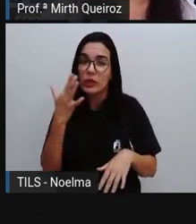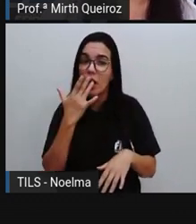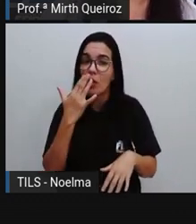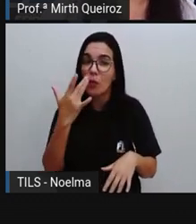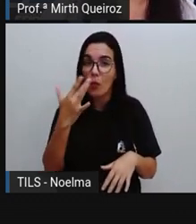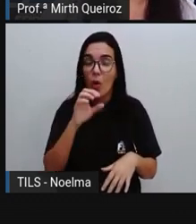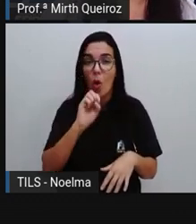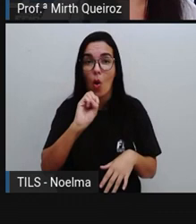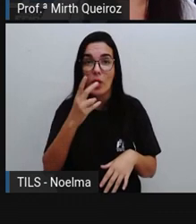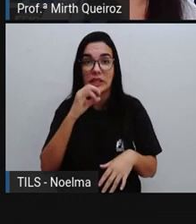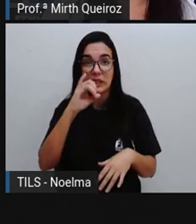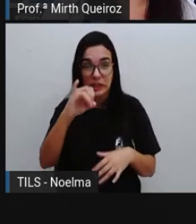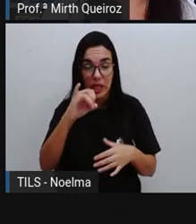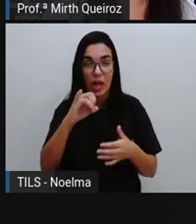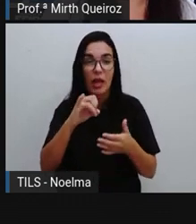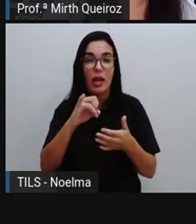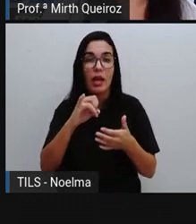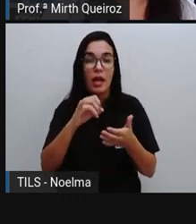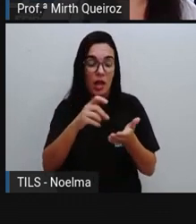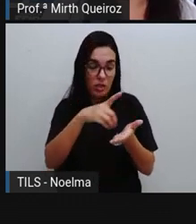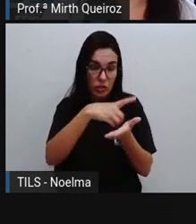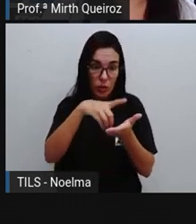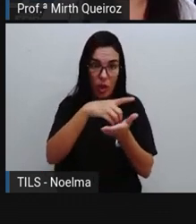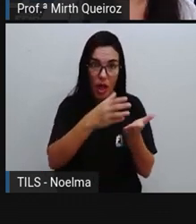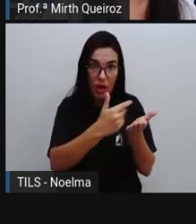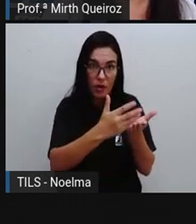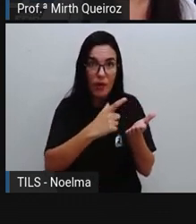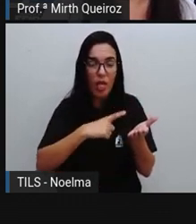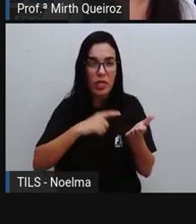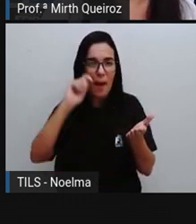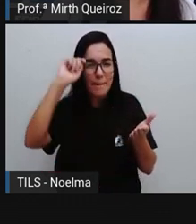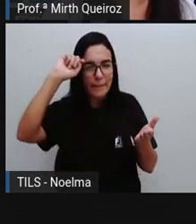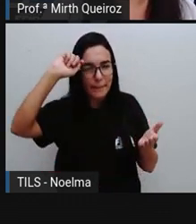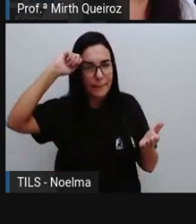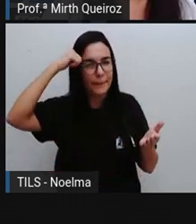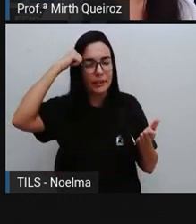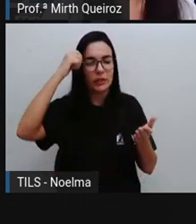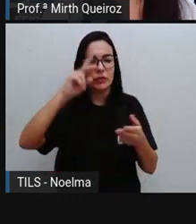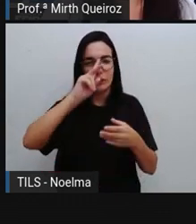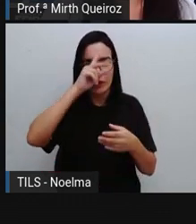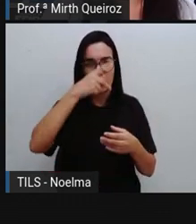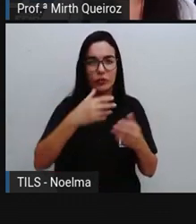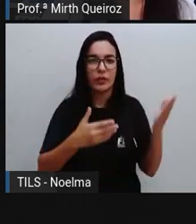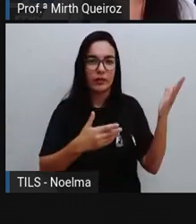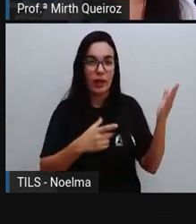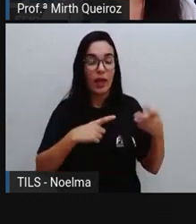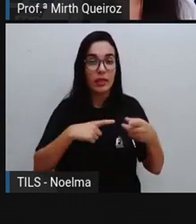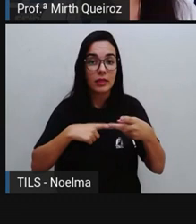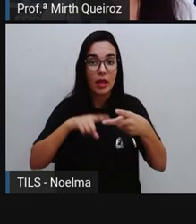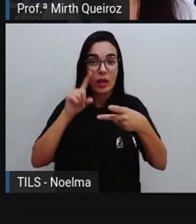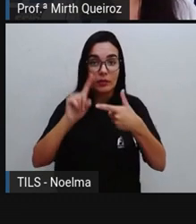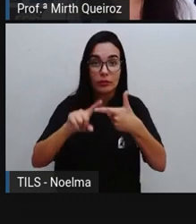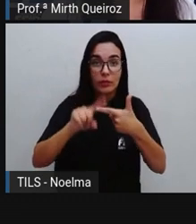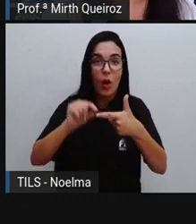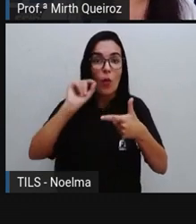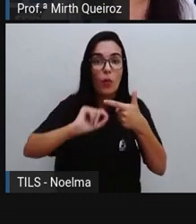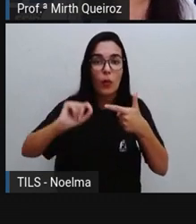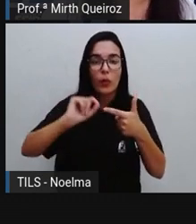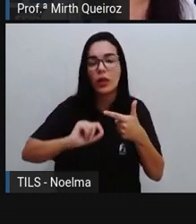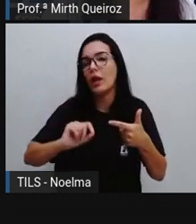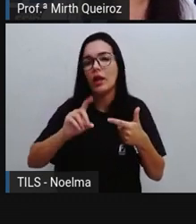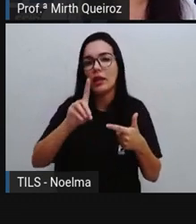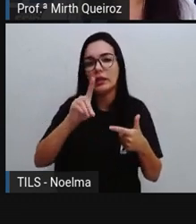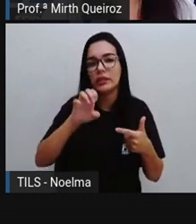no dicionário físico, vai estar em negrito, vai estar destacado ali essa palavra. Vamos ter também a definição, né, do que seria